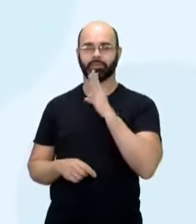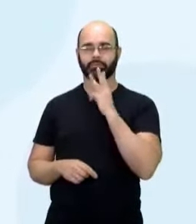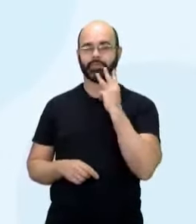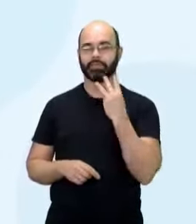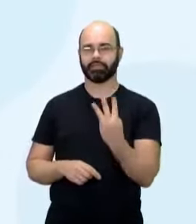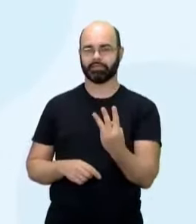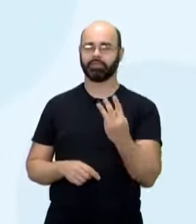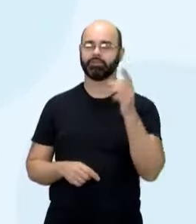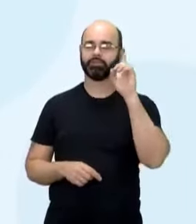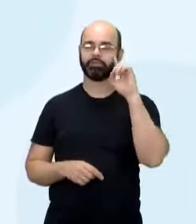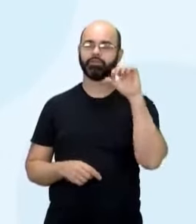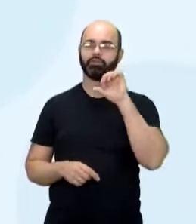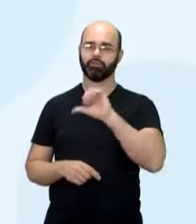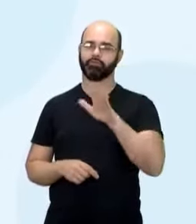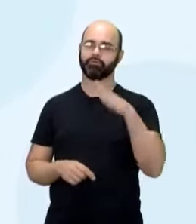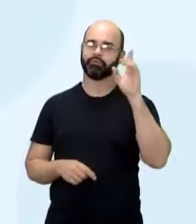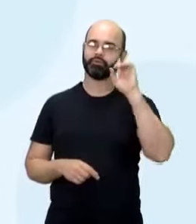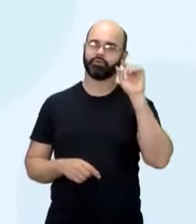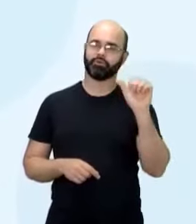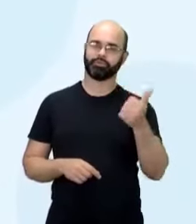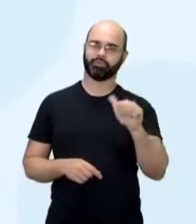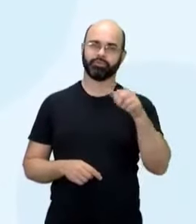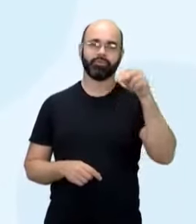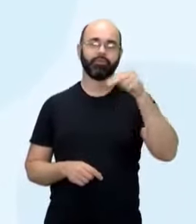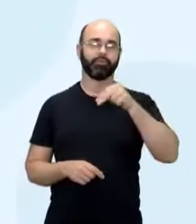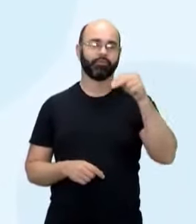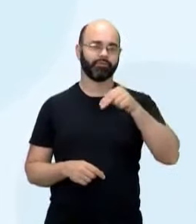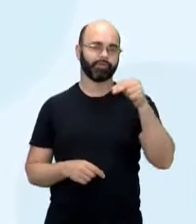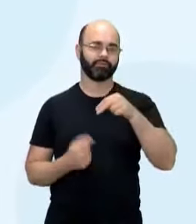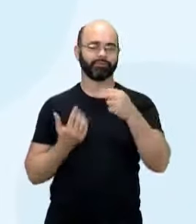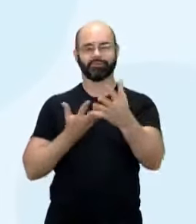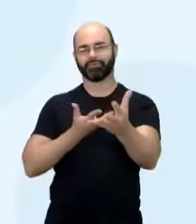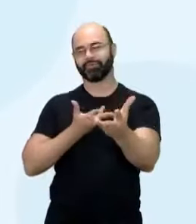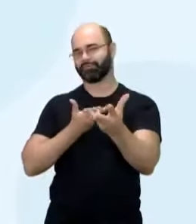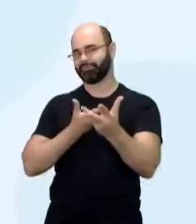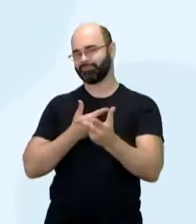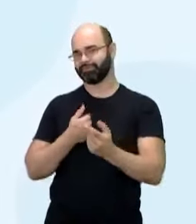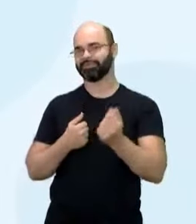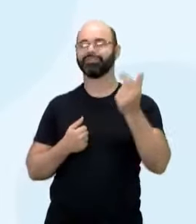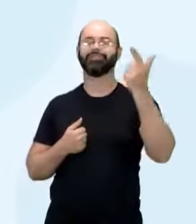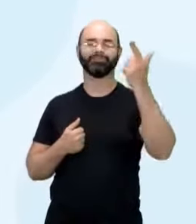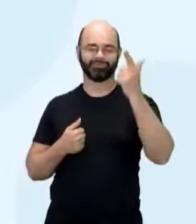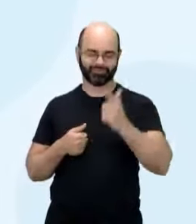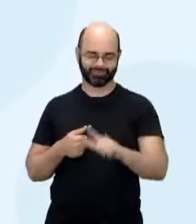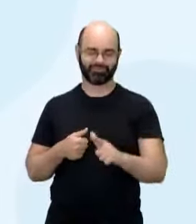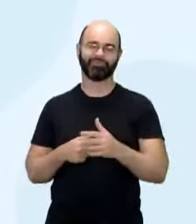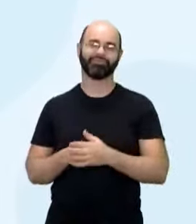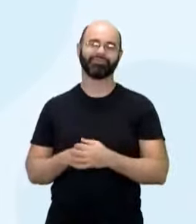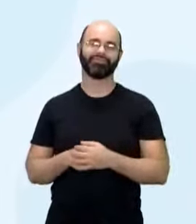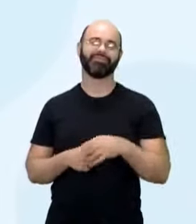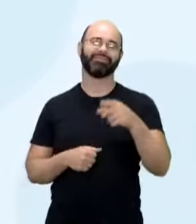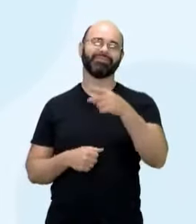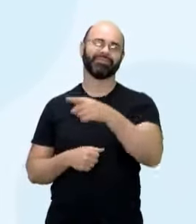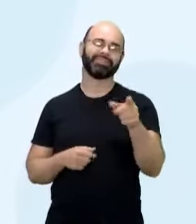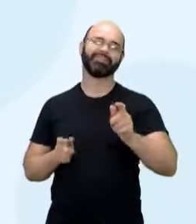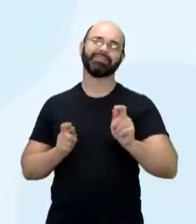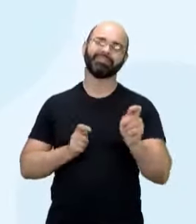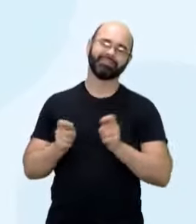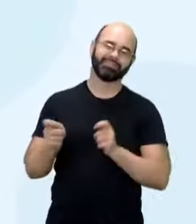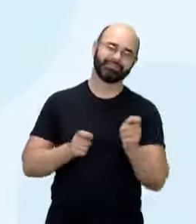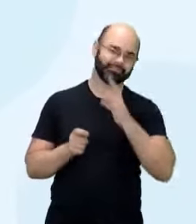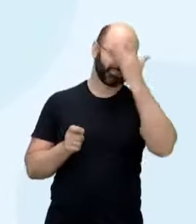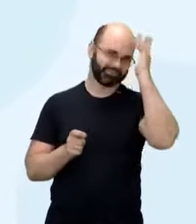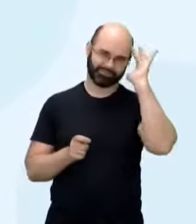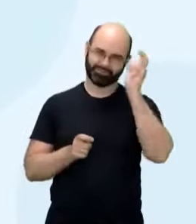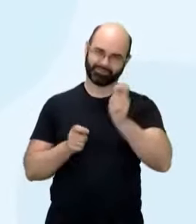dia 9 ao dia 11 de novembro. E o convite é, de novo, para que vocês, gestores, e para que os